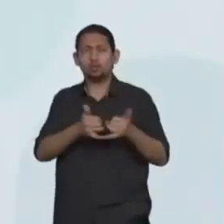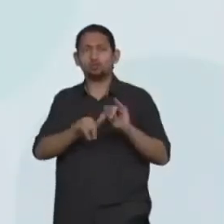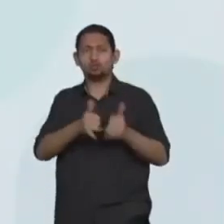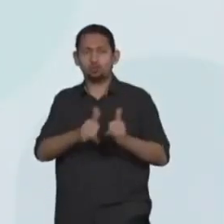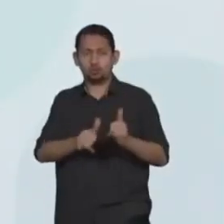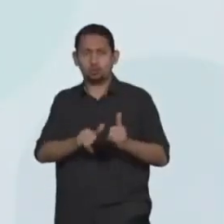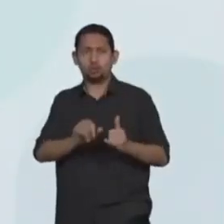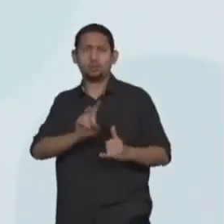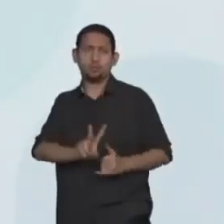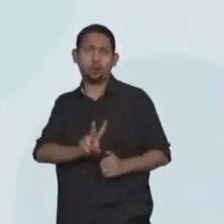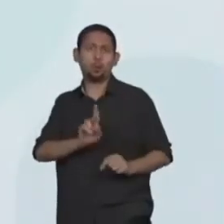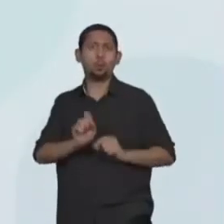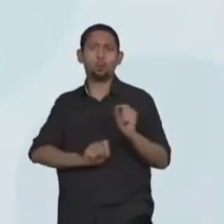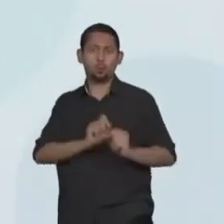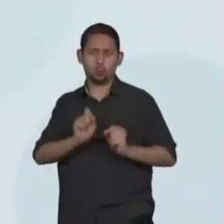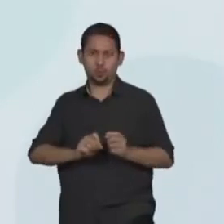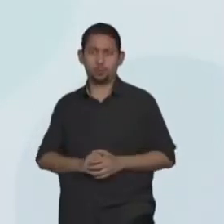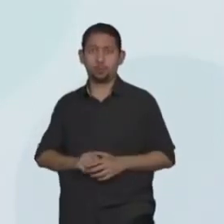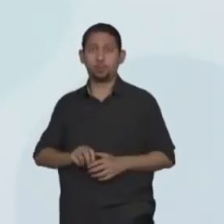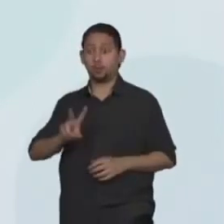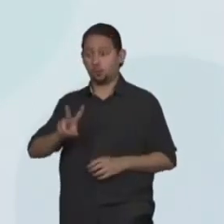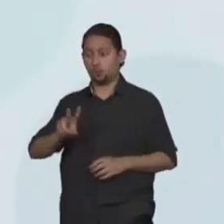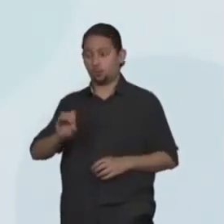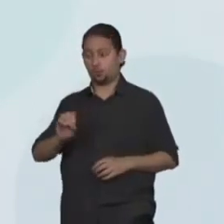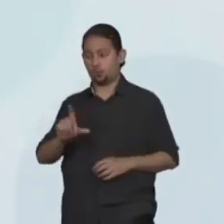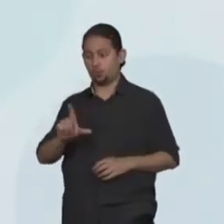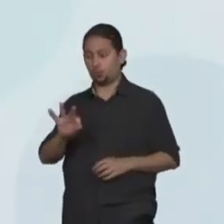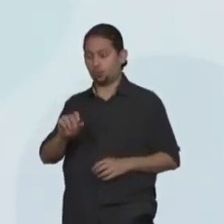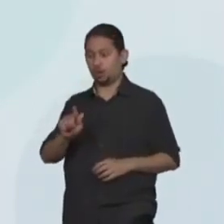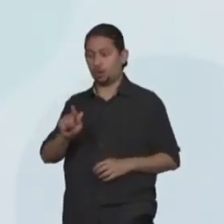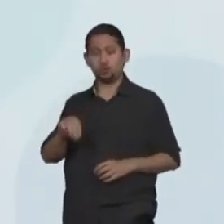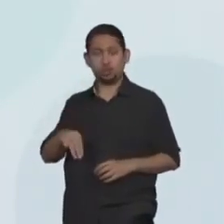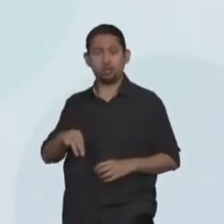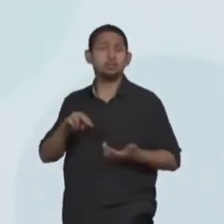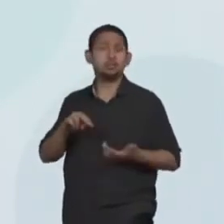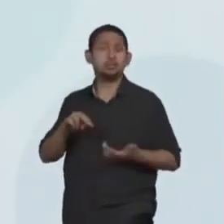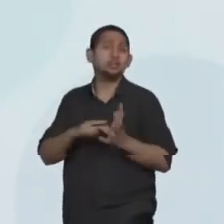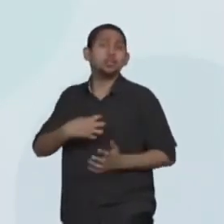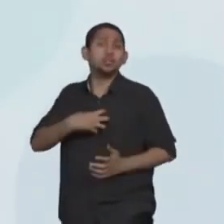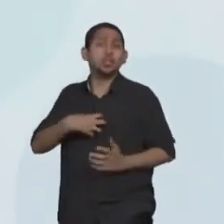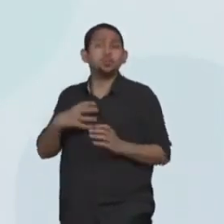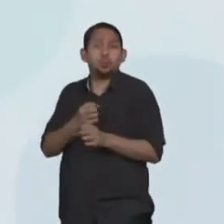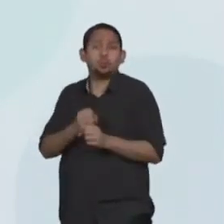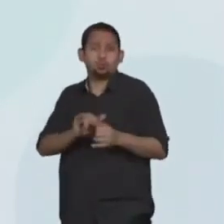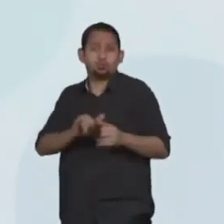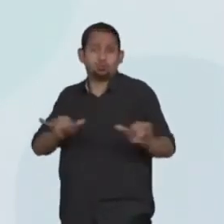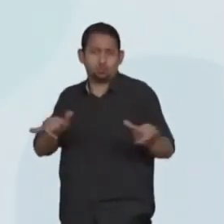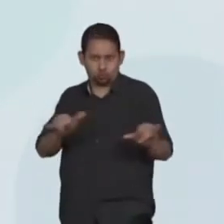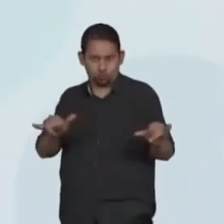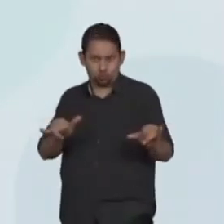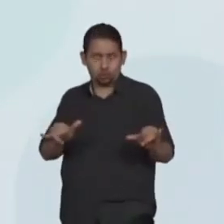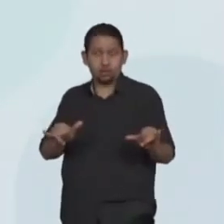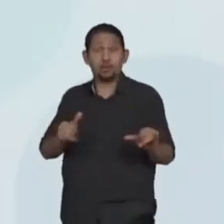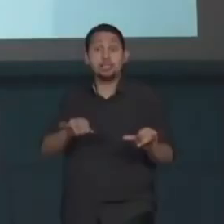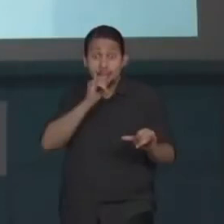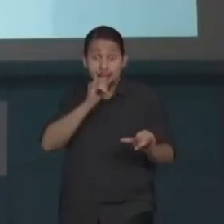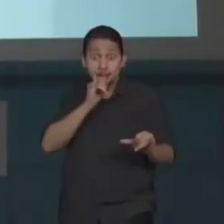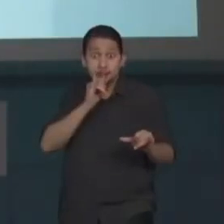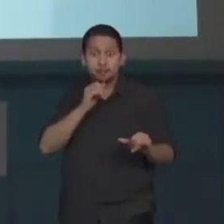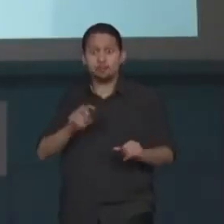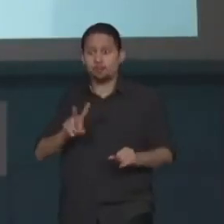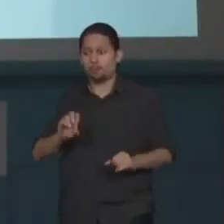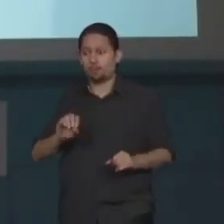elétrica. Voltagem é a magnitude com que a energia elétrica se movimenta, ou seja, tem relação com a potência.